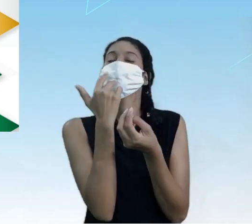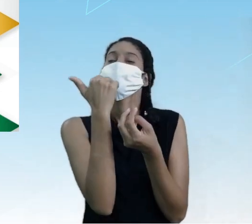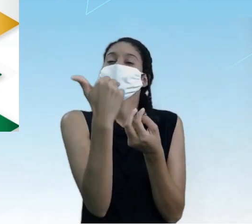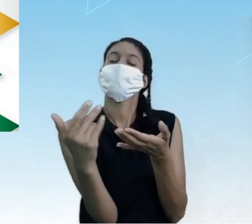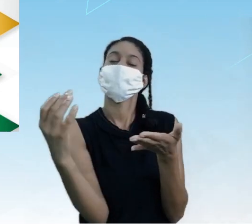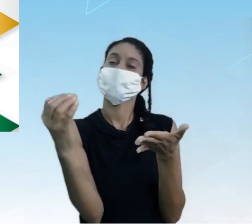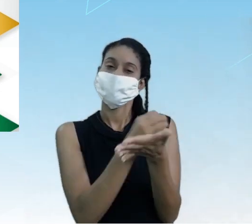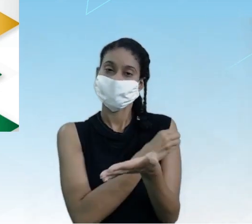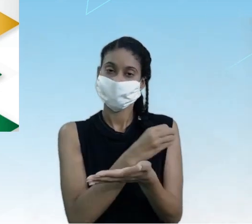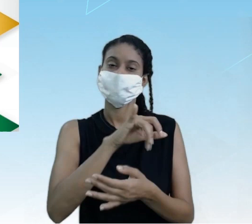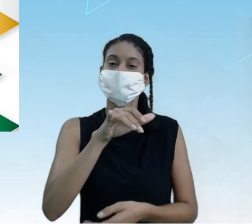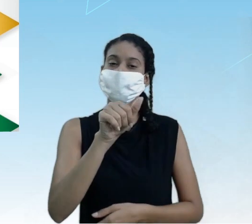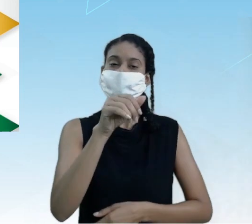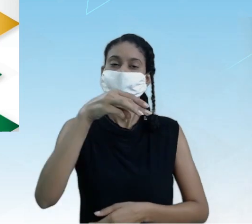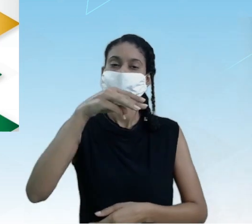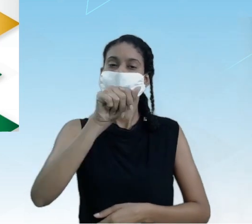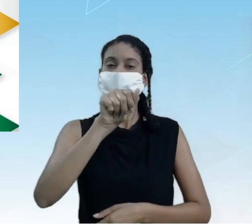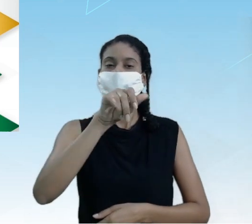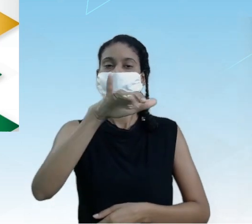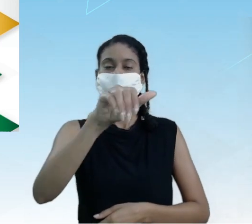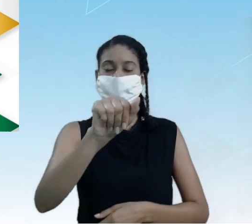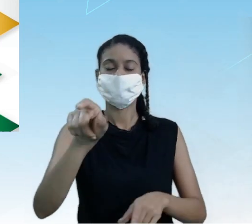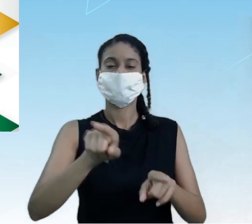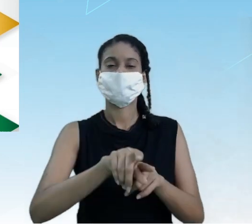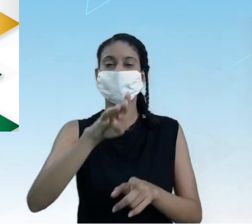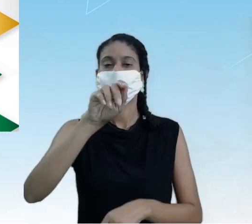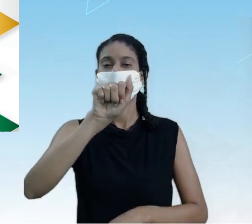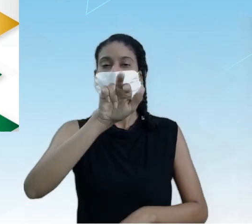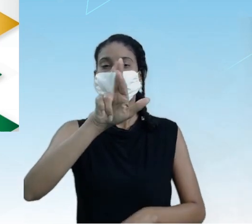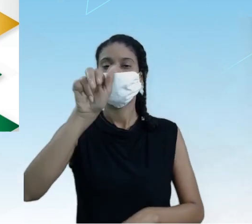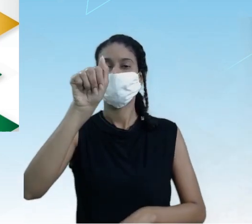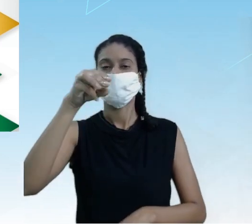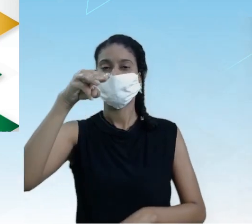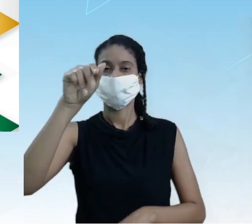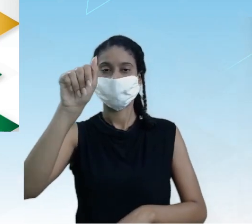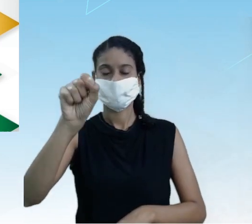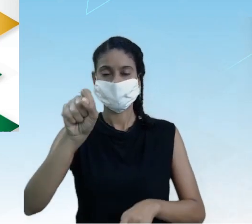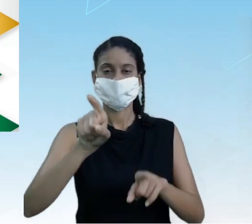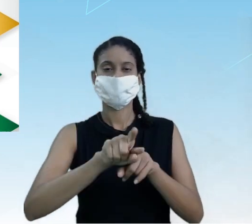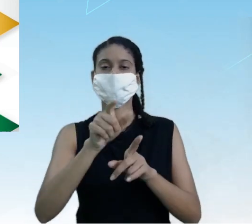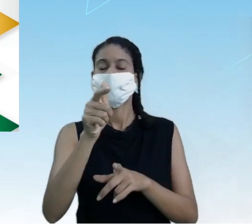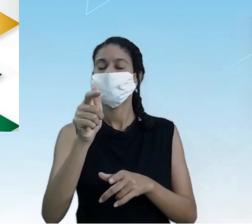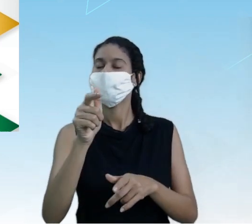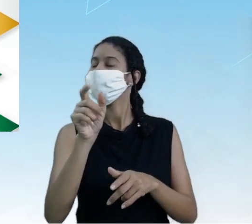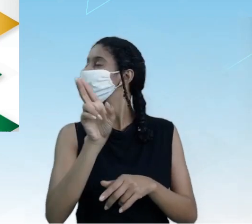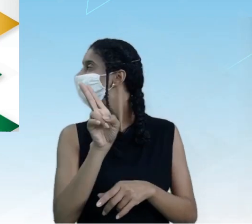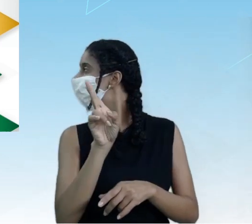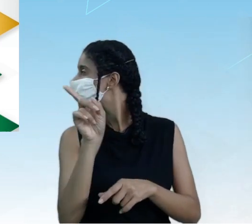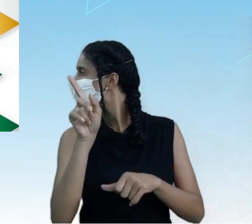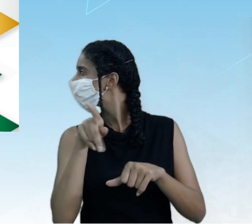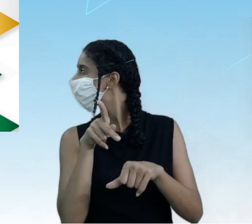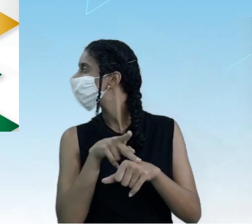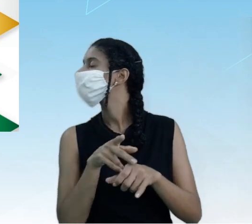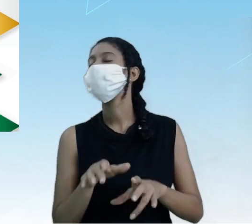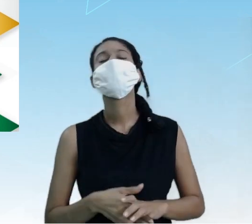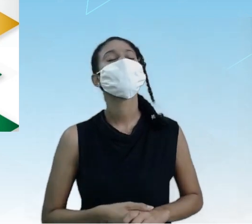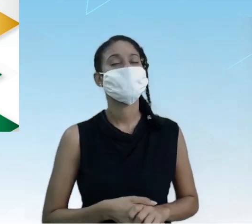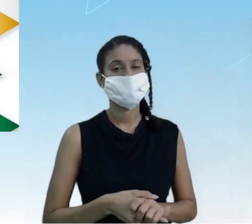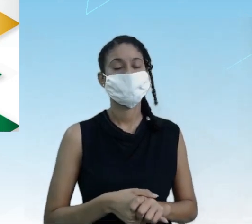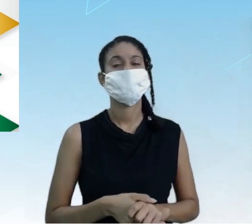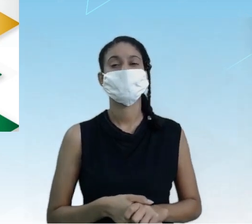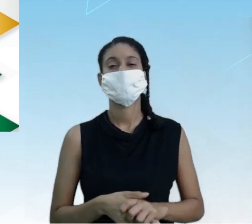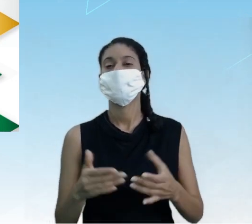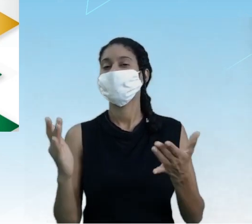oficial na Jamaica, Belize, Bahamas e Virgin Islands, Cayman Island and others,